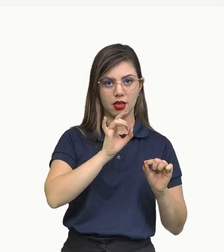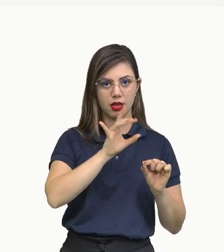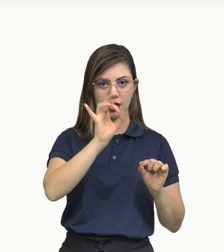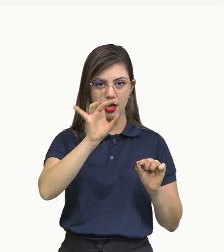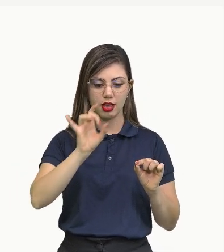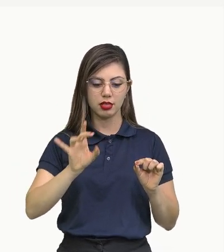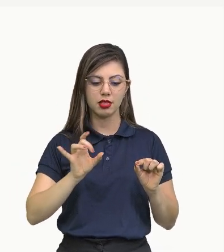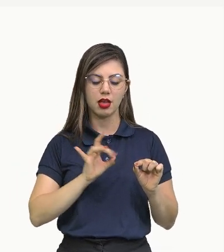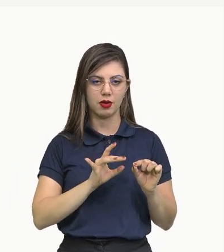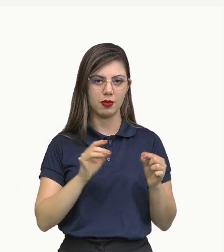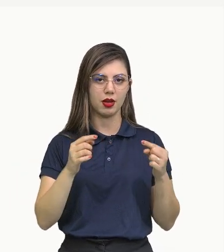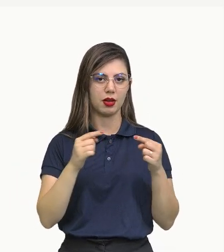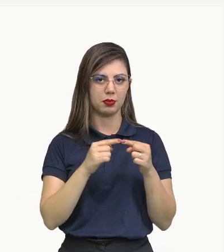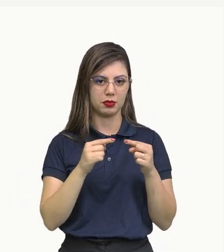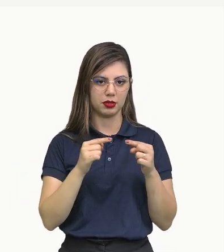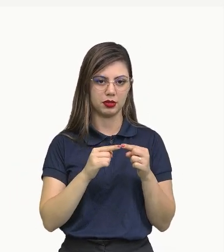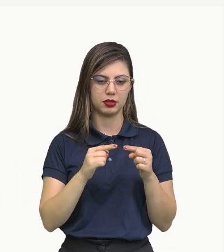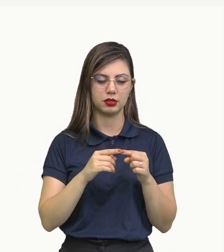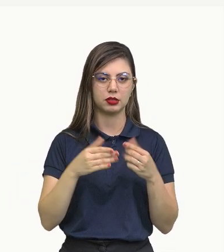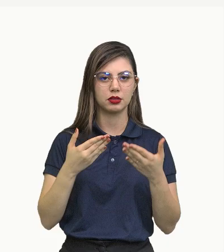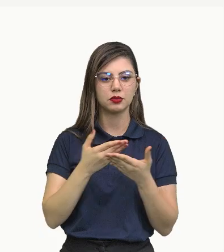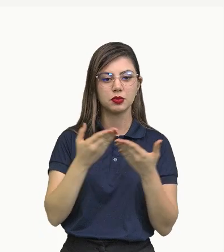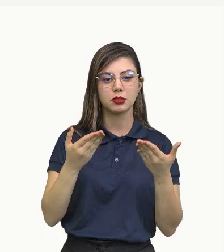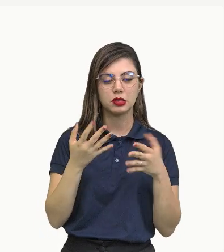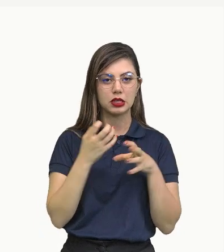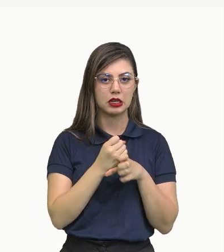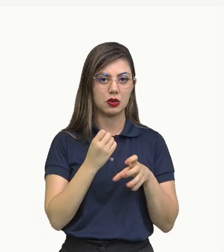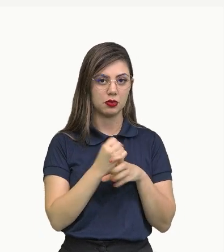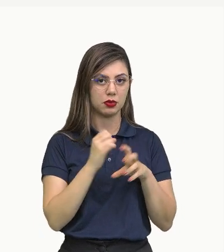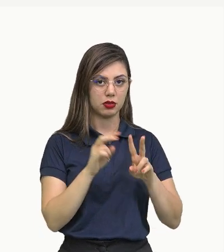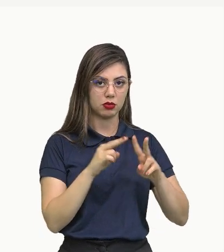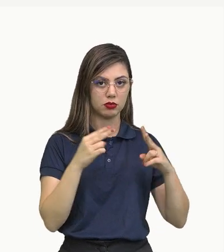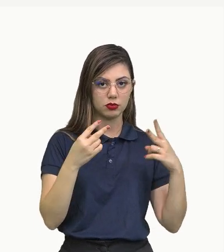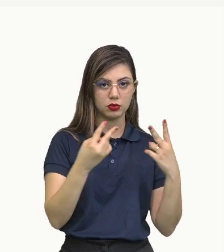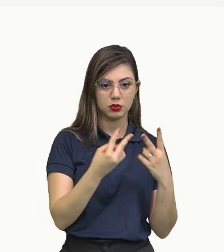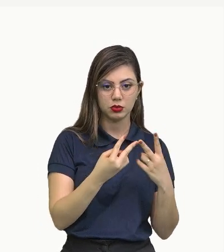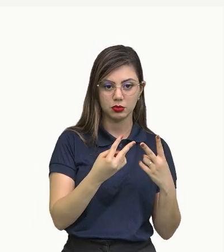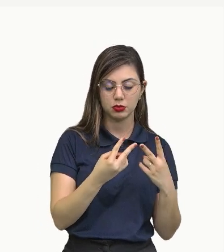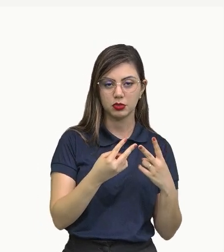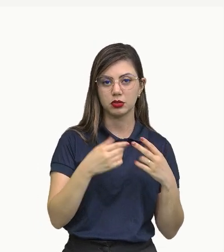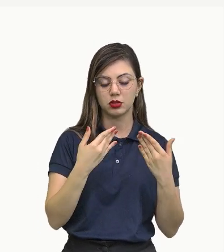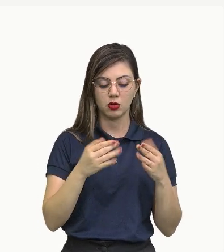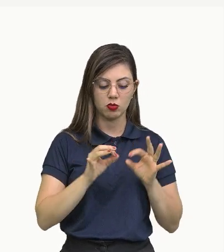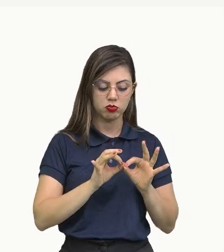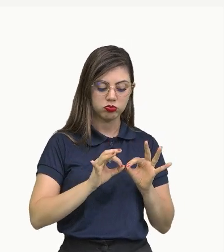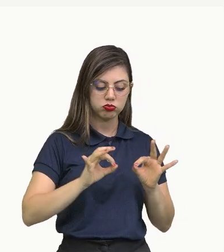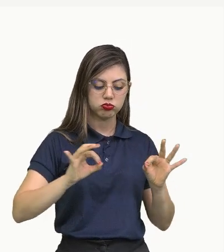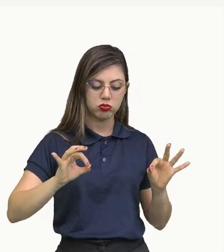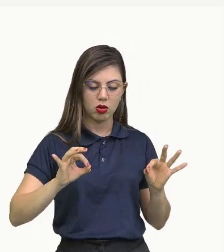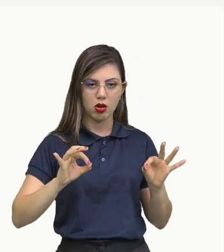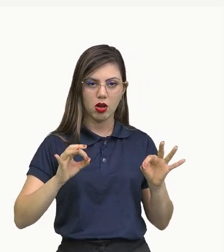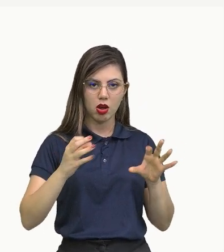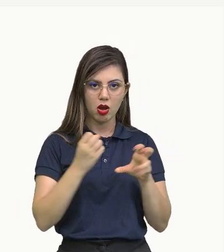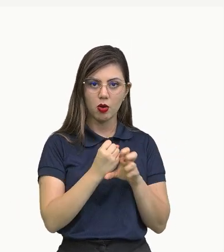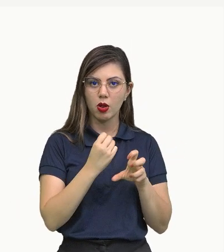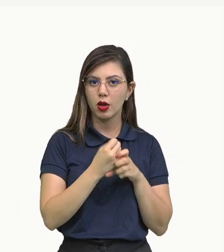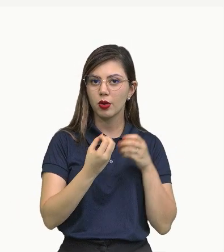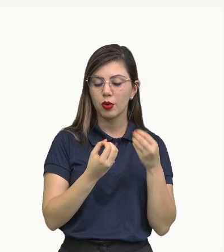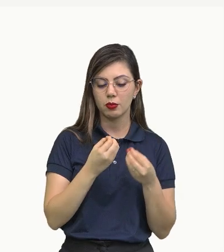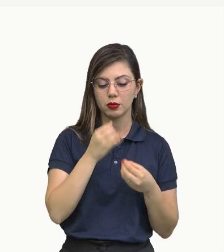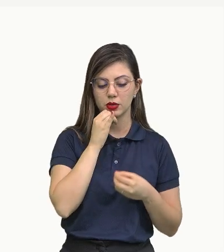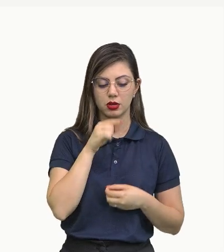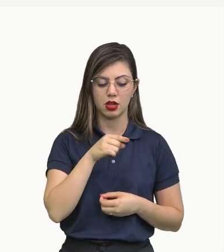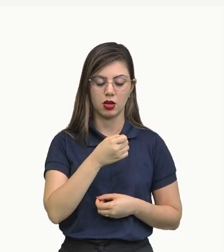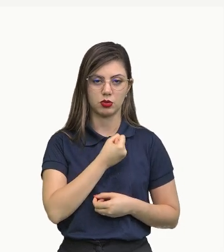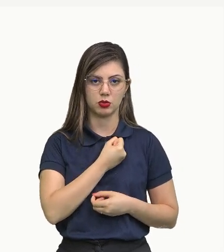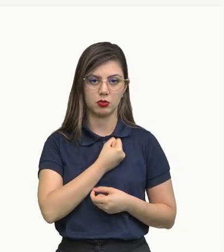aresta. Para você calcular o volume de um cubo, você vai pegar a medida da aresta e vai elevar a 3. Elevar